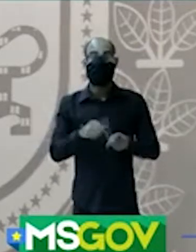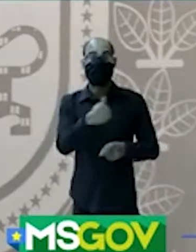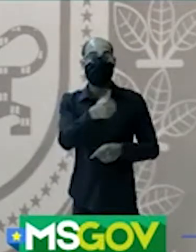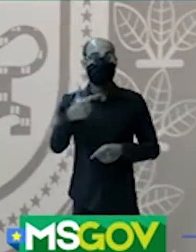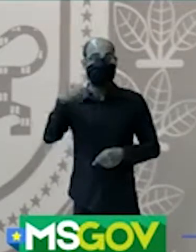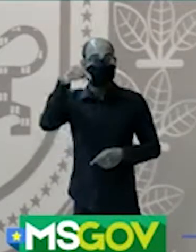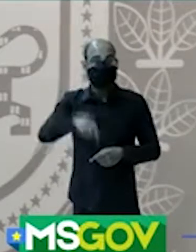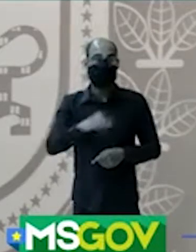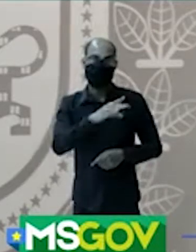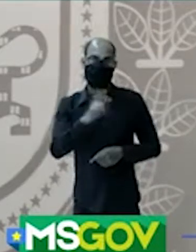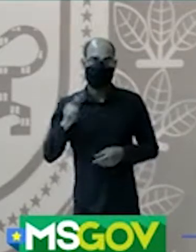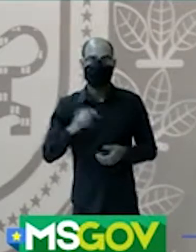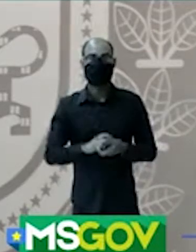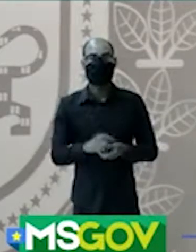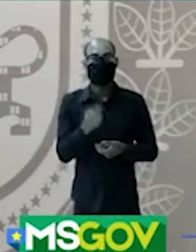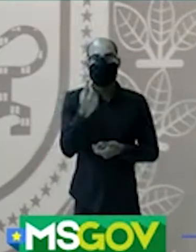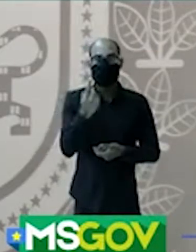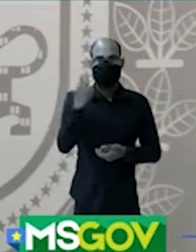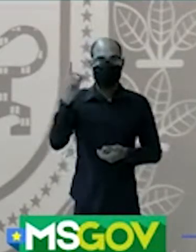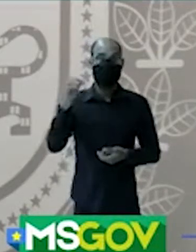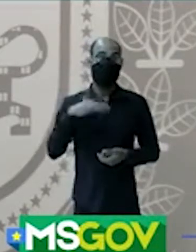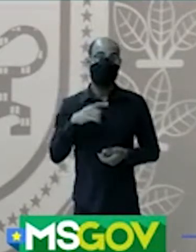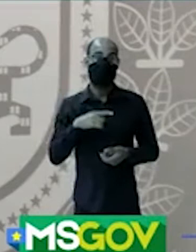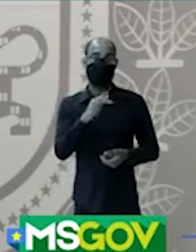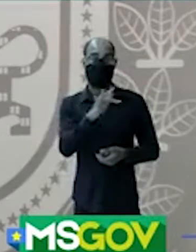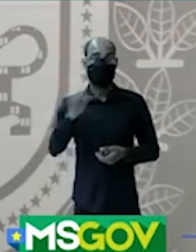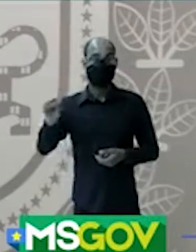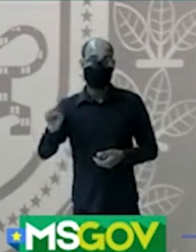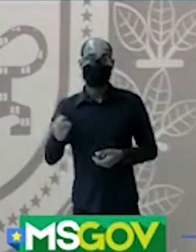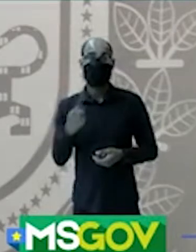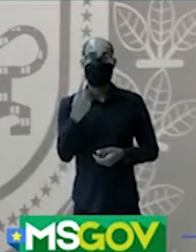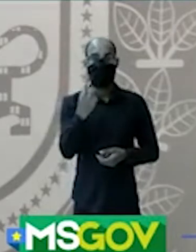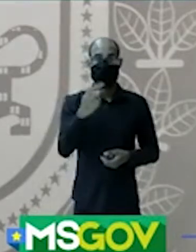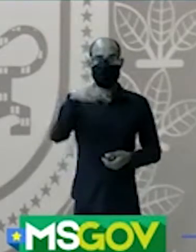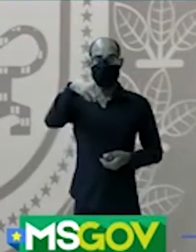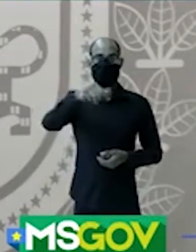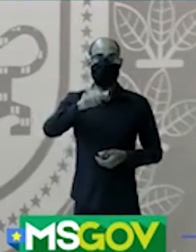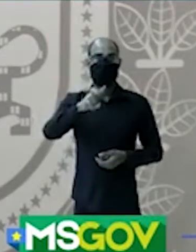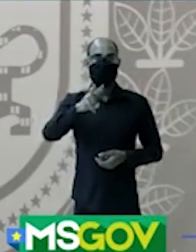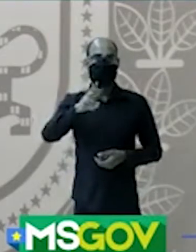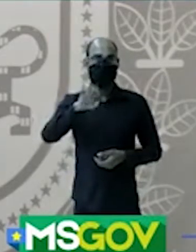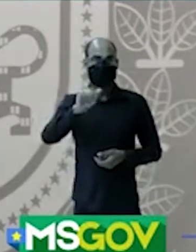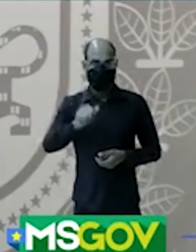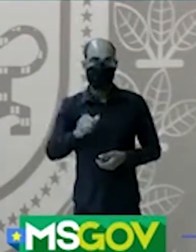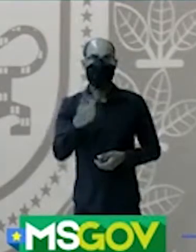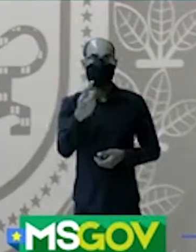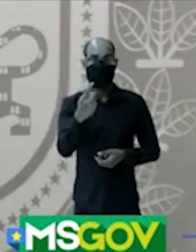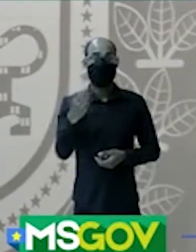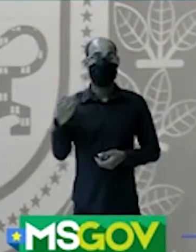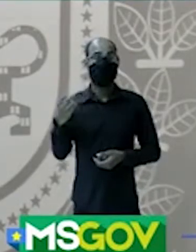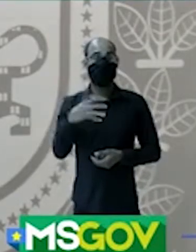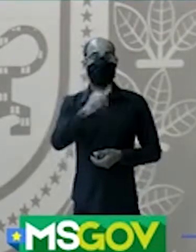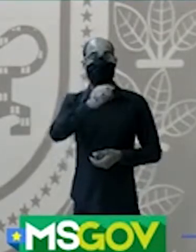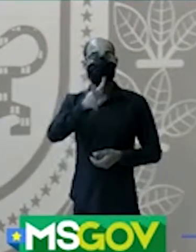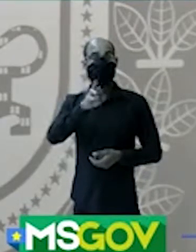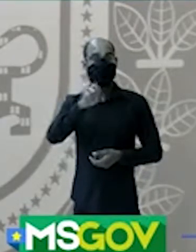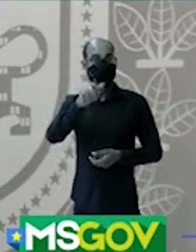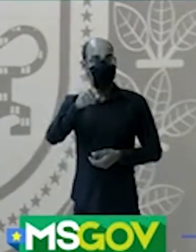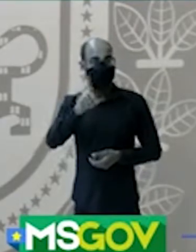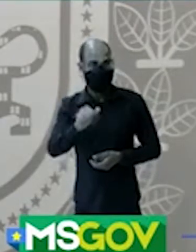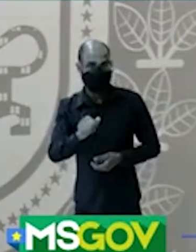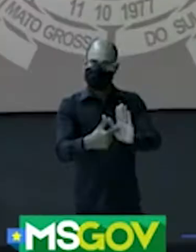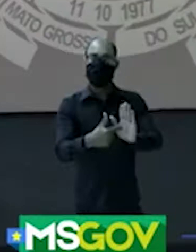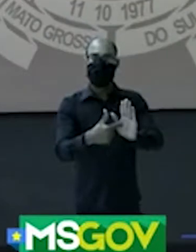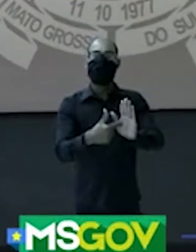do Sul um de Naviraí um de Nova Alvorada do Sul 11 Paranaíba e